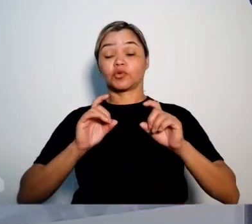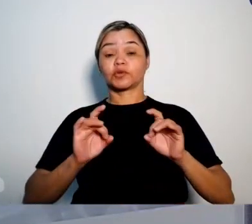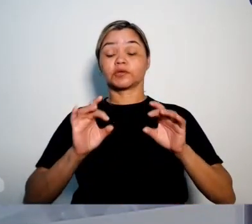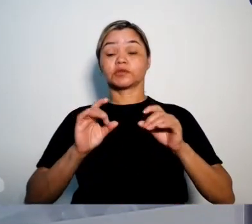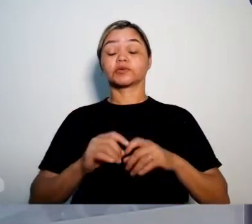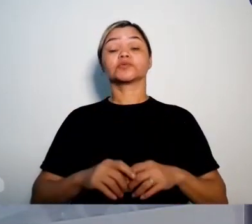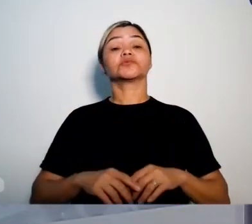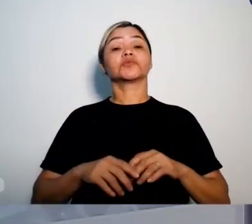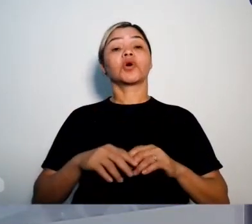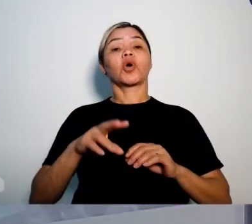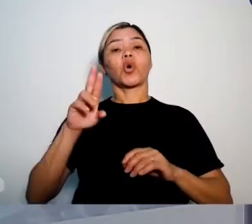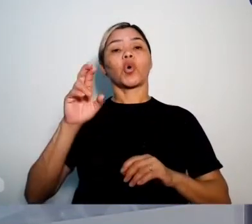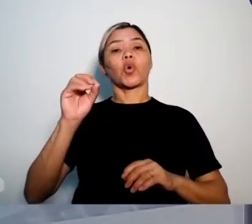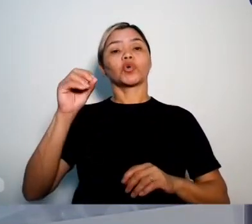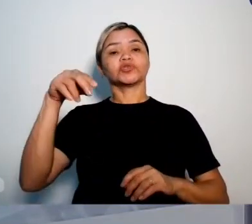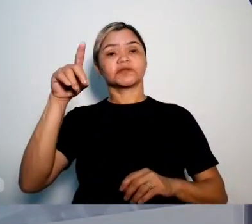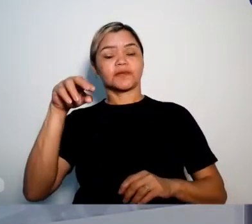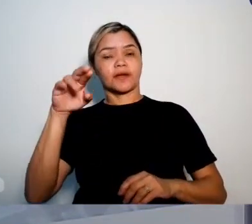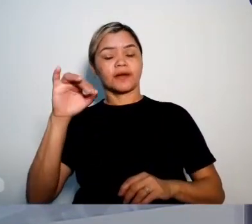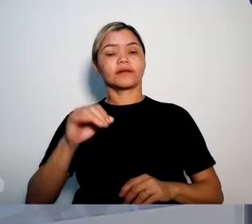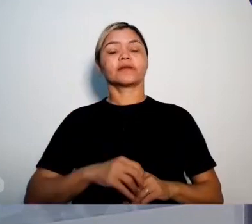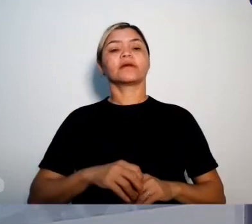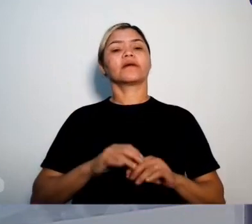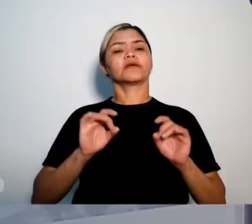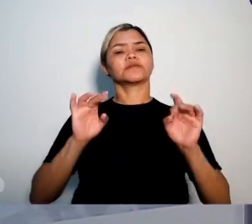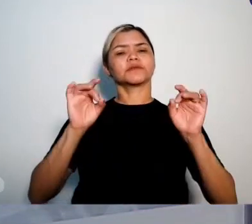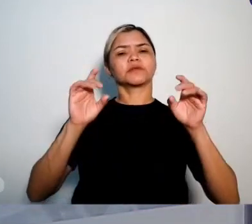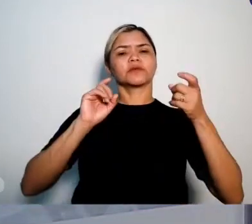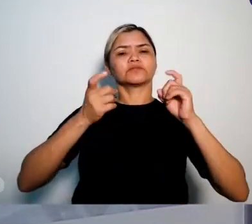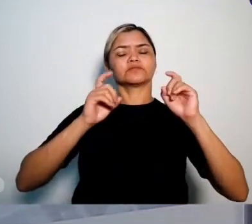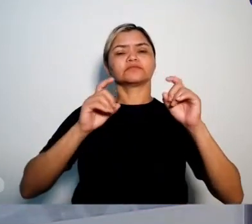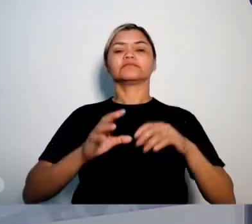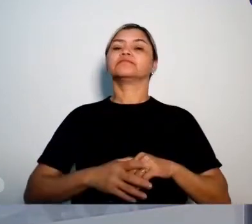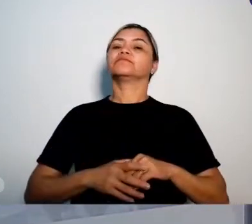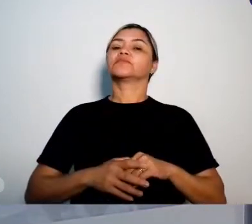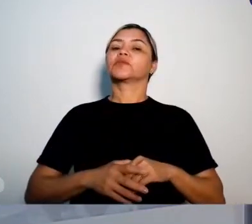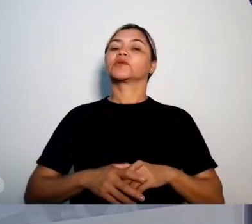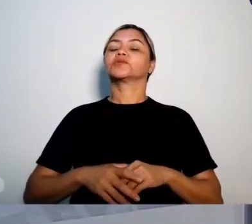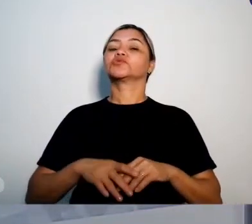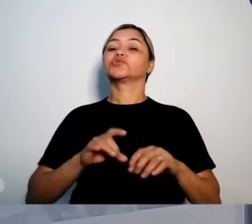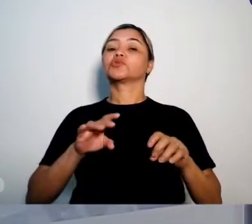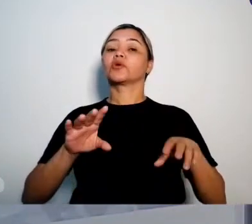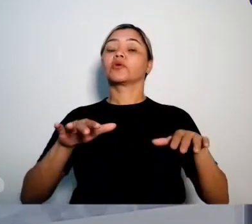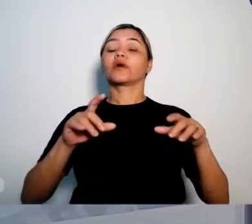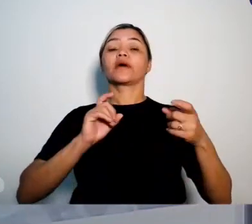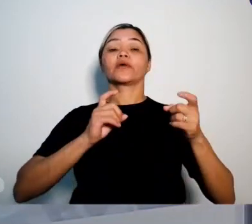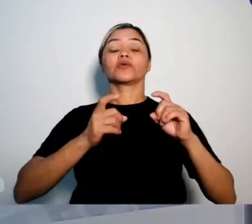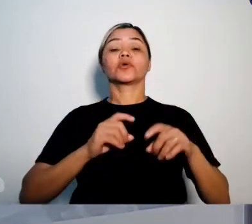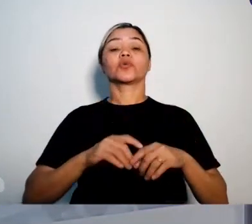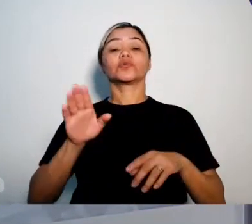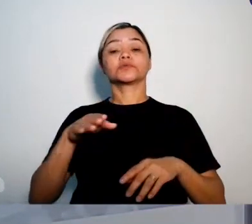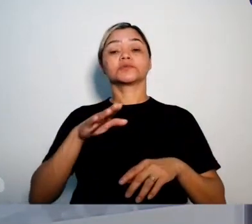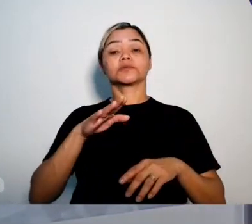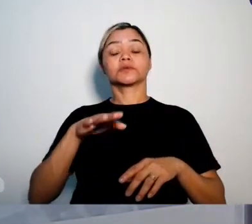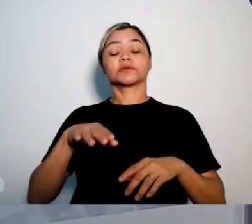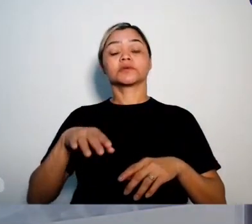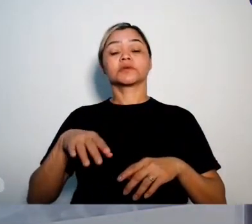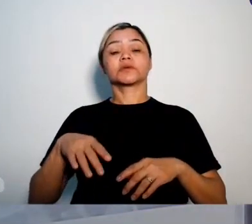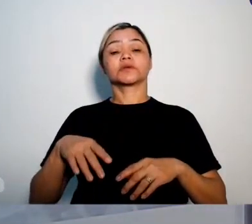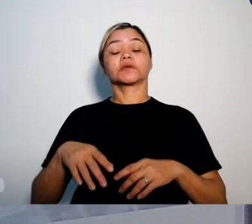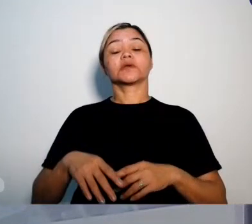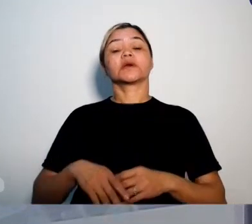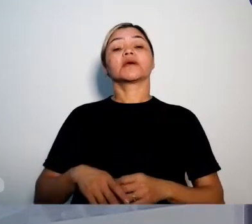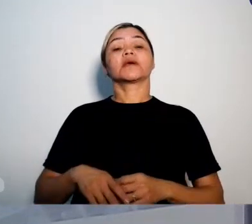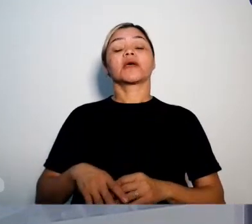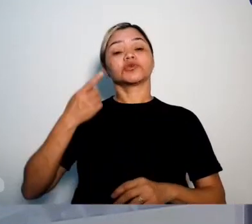ordinárias, embora a Câmara continue as suas atividades, apenas as sessões que serão encerradas. Hoje é a última sessão do